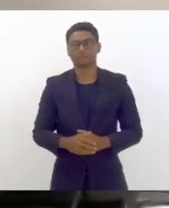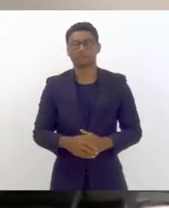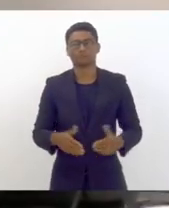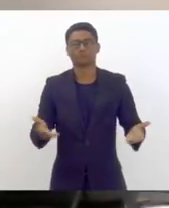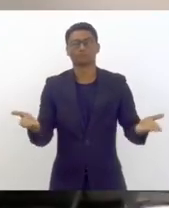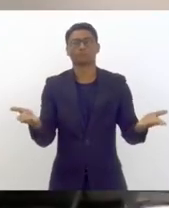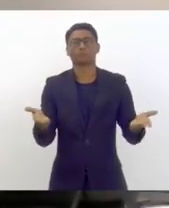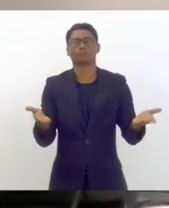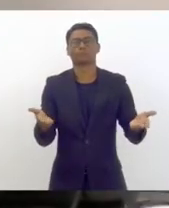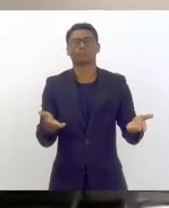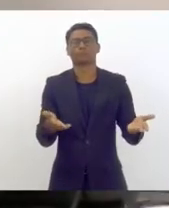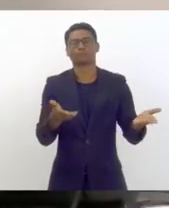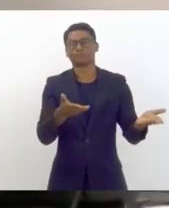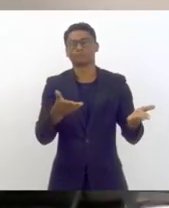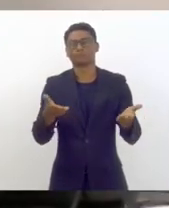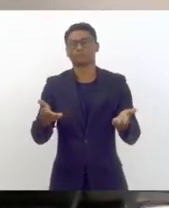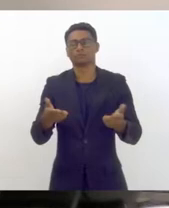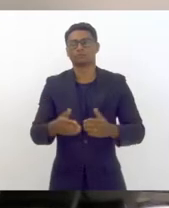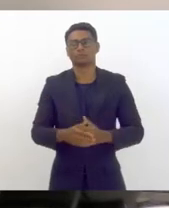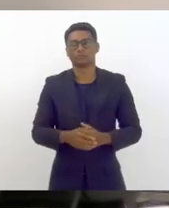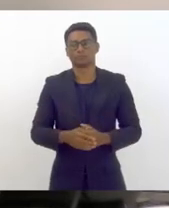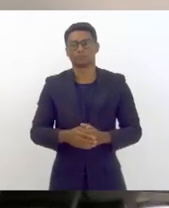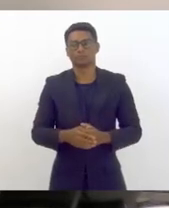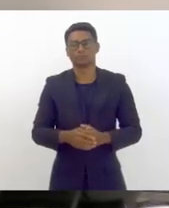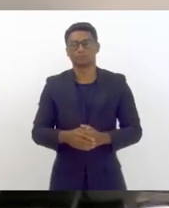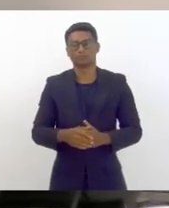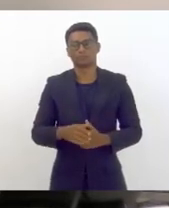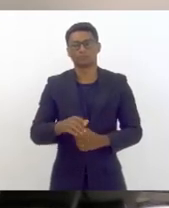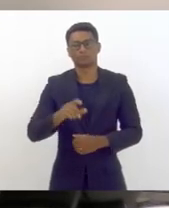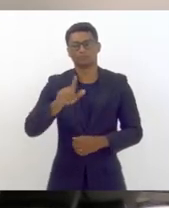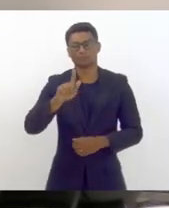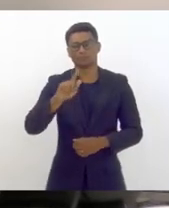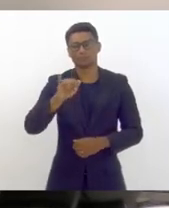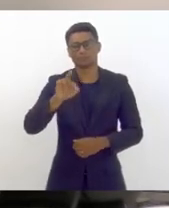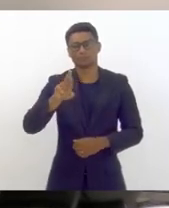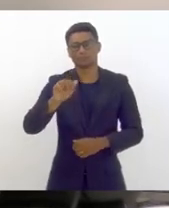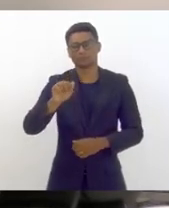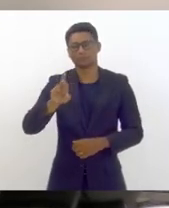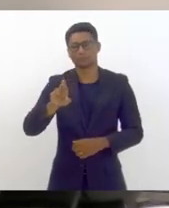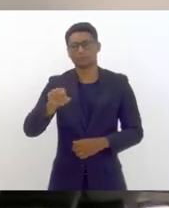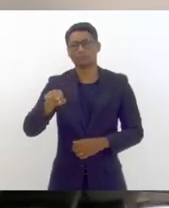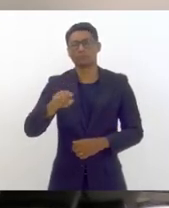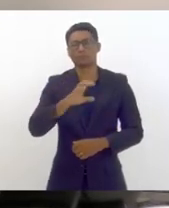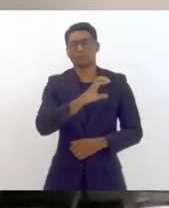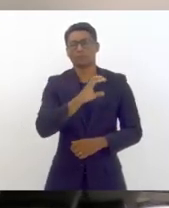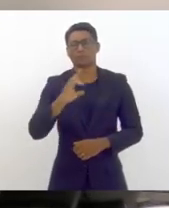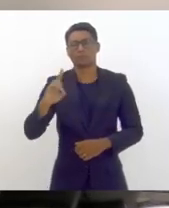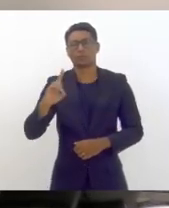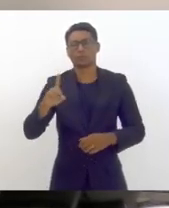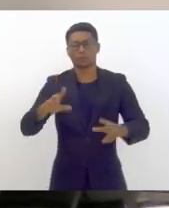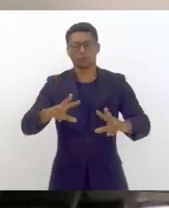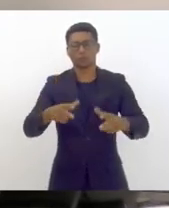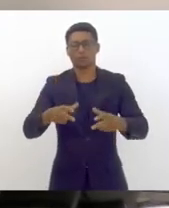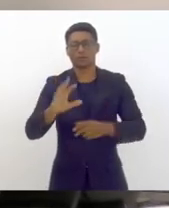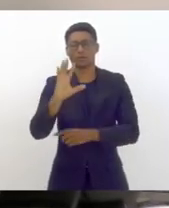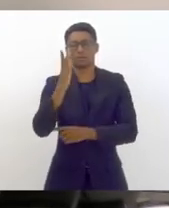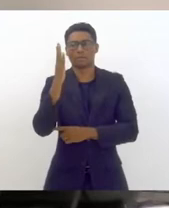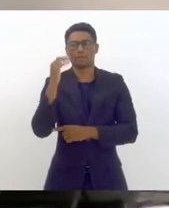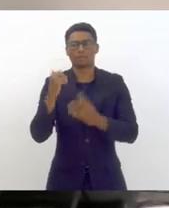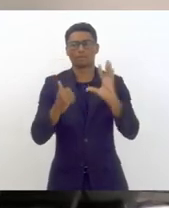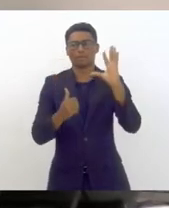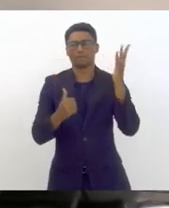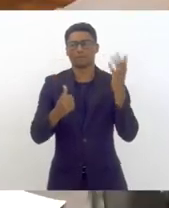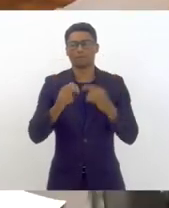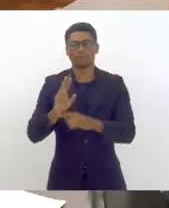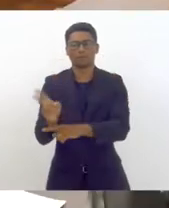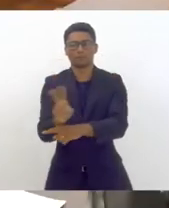a palavra ao senhor Gerard Sardo, coordenador da Comissão de Defesa do Meio Ambiente da Assembleia Legislativa.